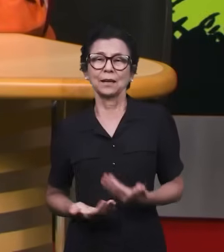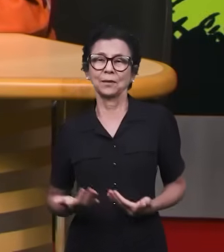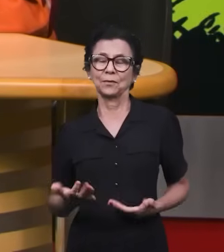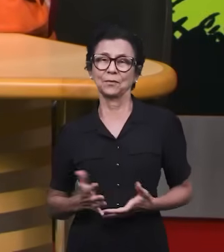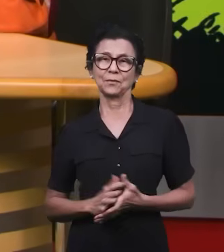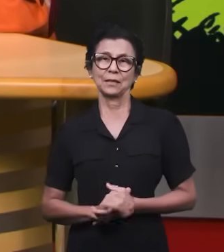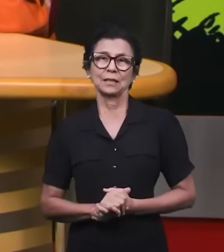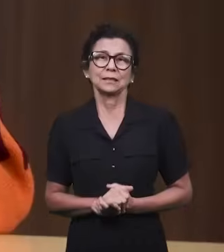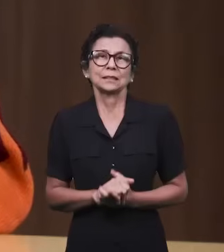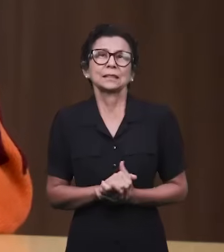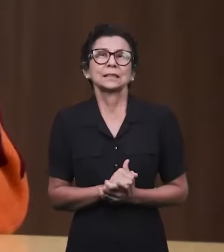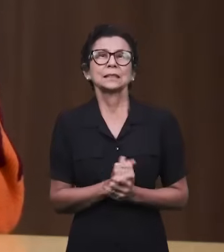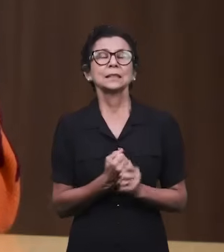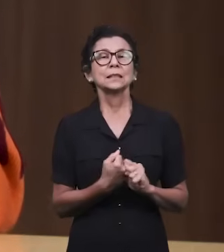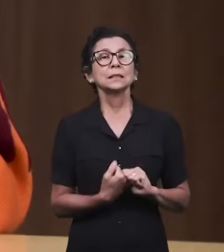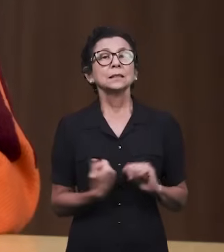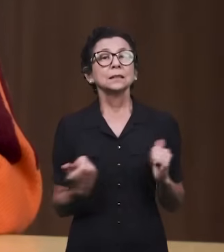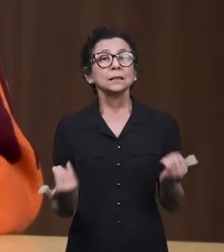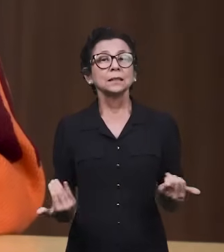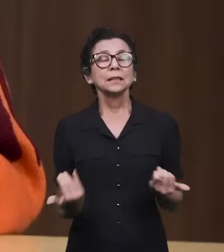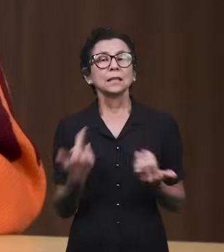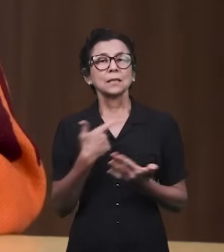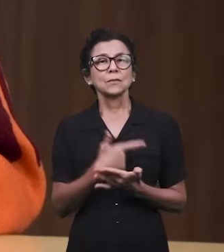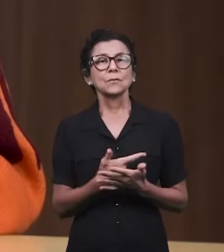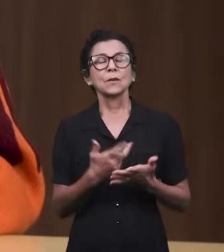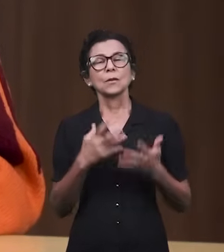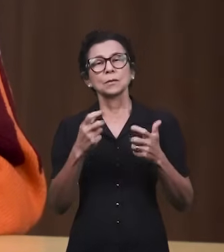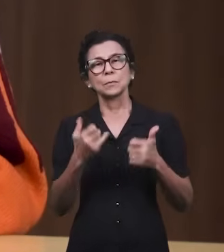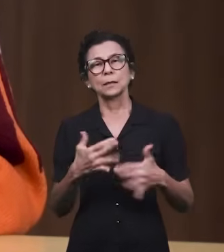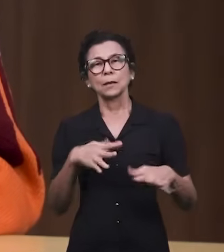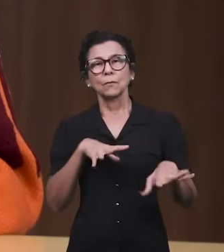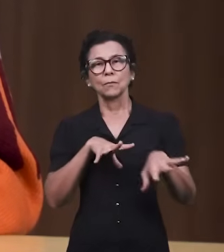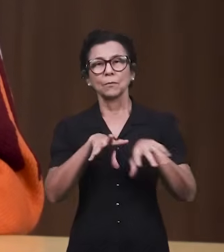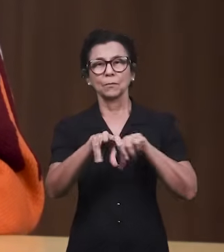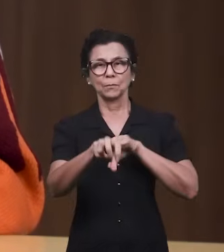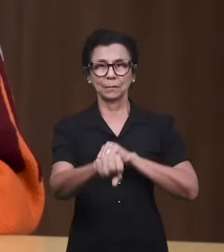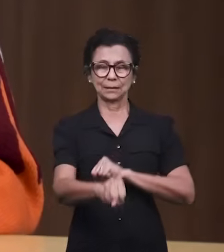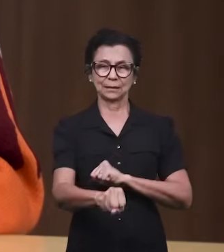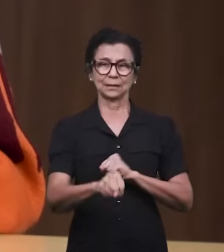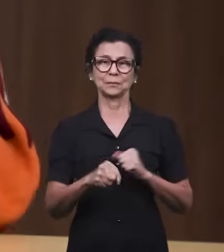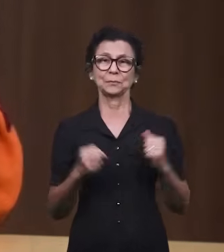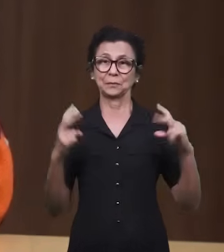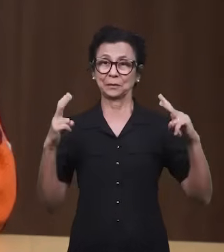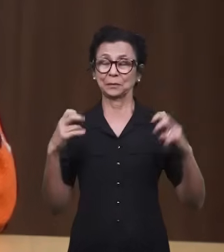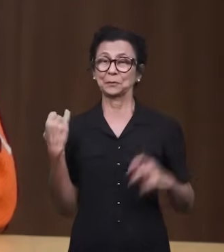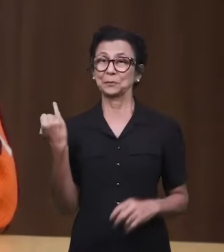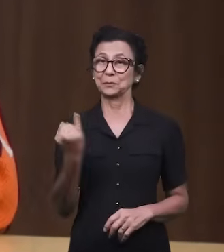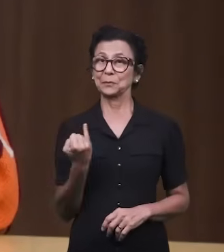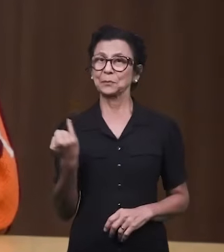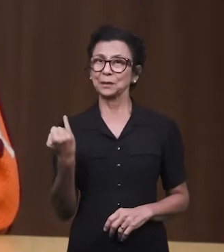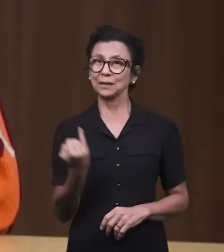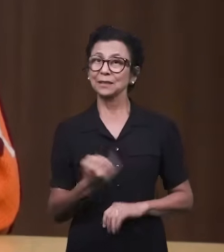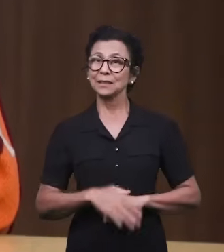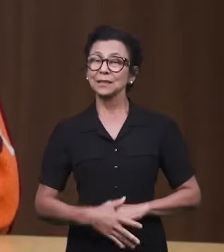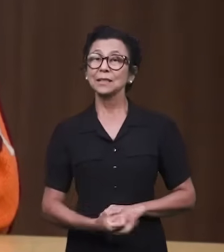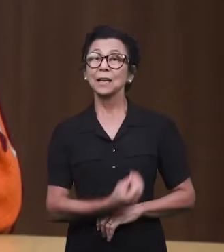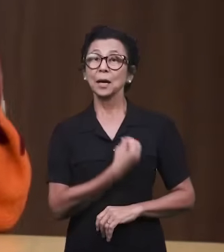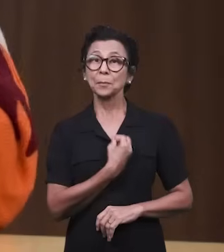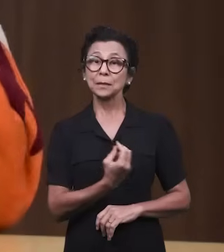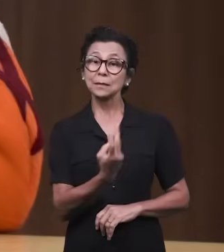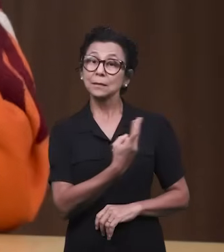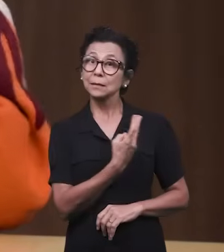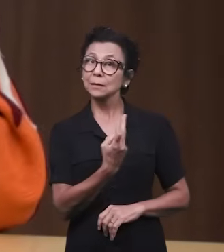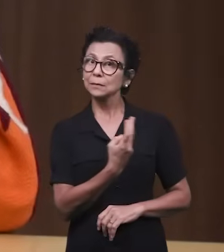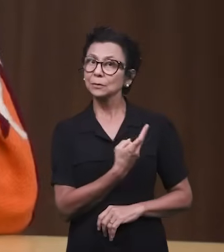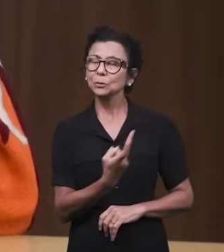se apresentar, falar da formação delas, porque para este tema é muito importante a presença delas conosco